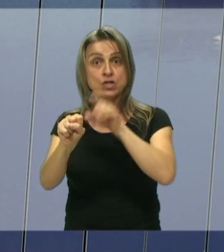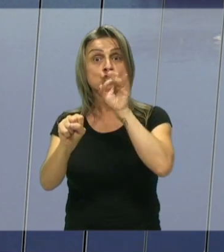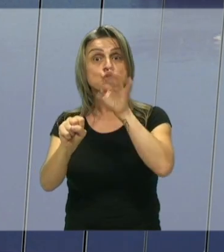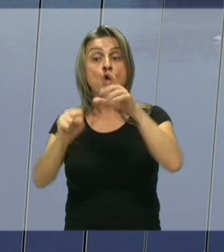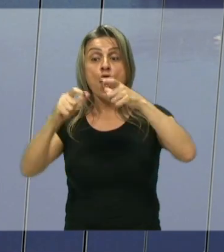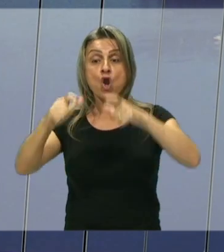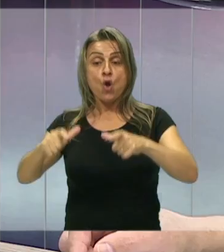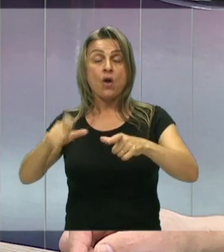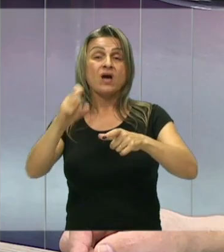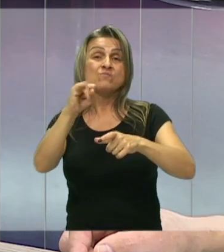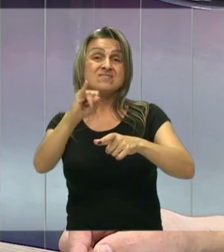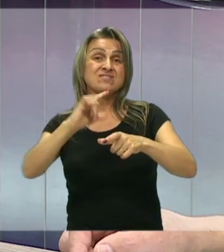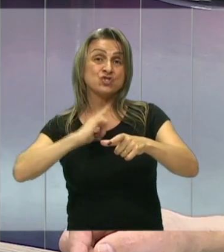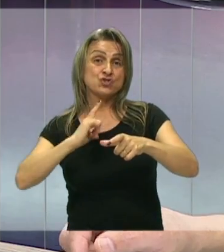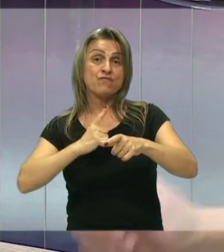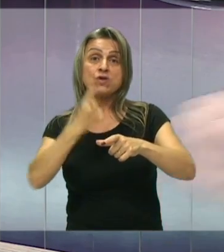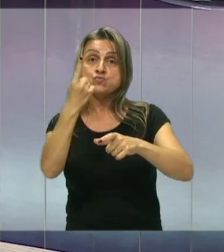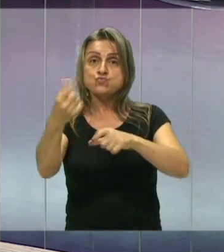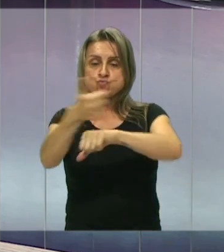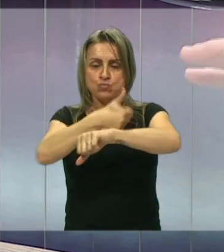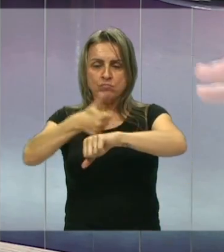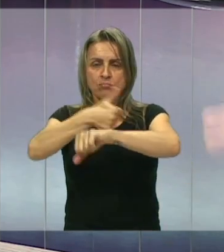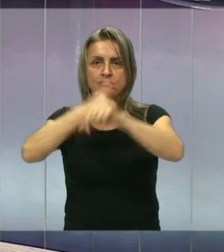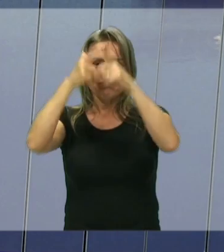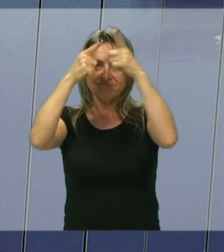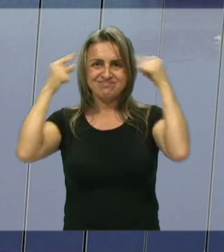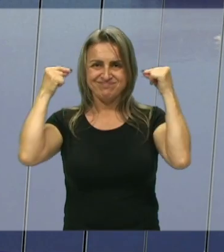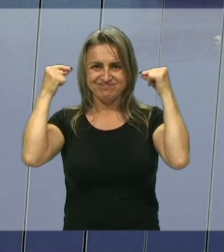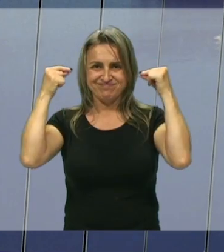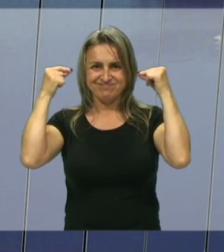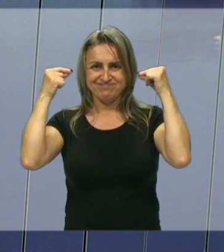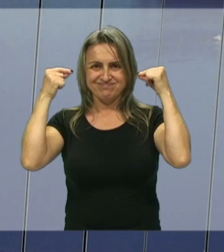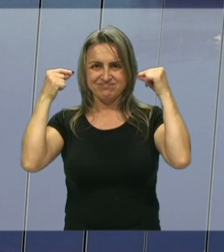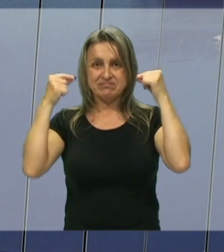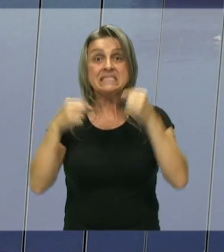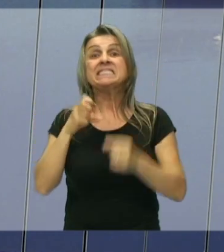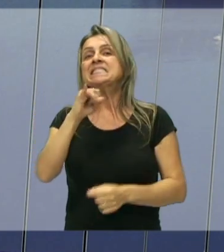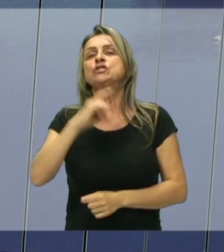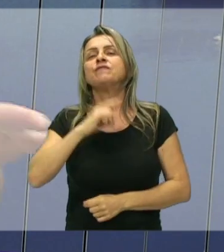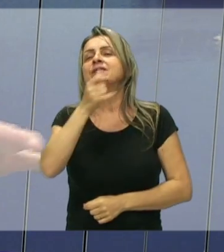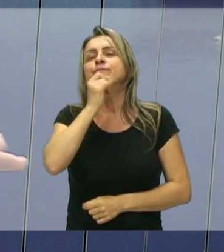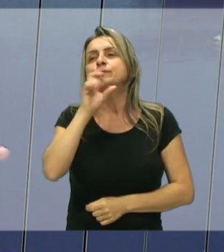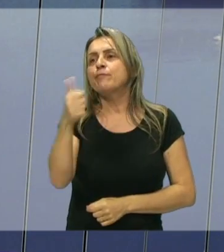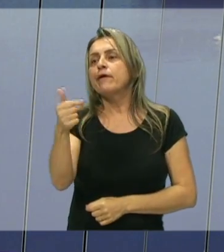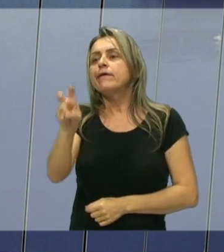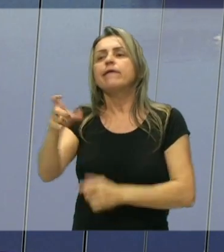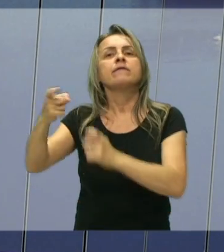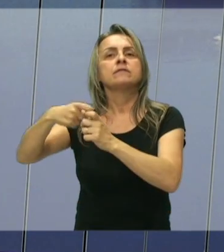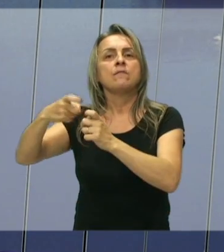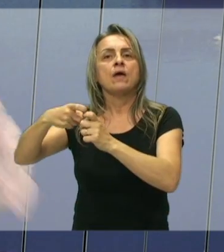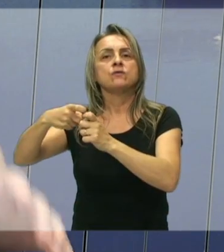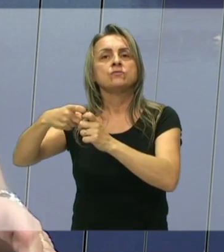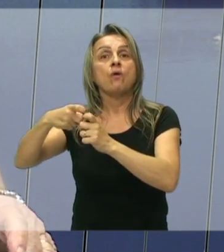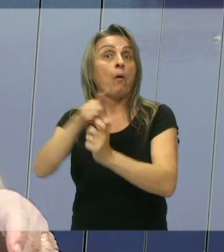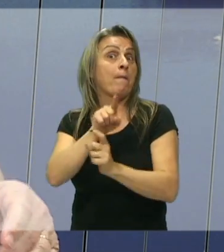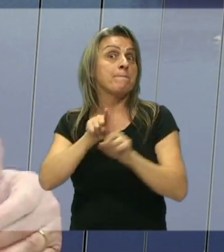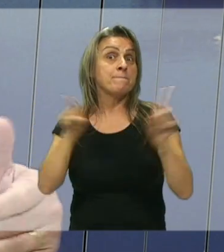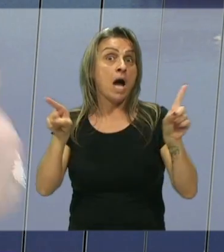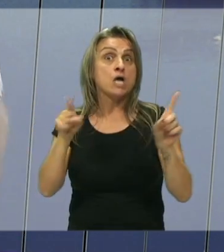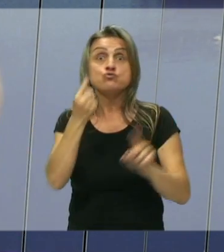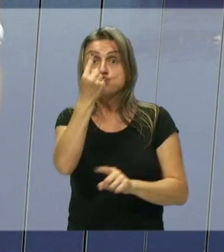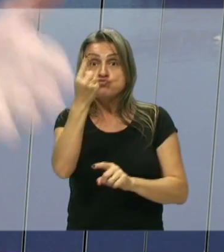tivesse um profissional de enfermagem. Podia ter 15 médicos, se não tivesse profissional de enfermagem, não era considerado unidade de